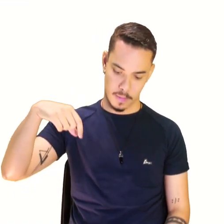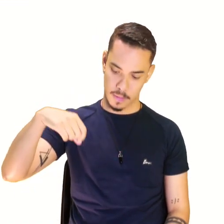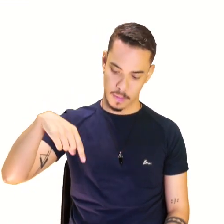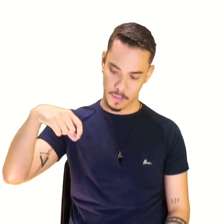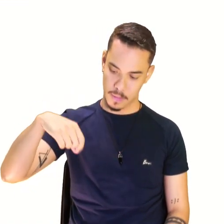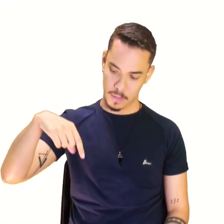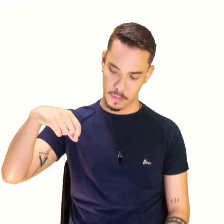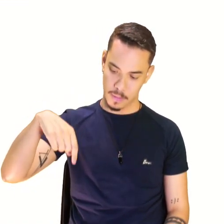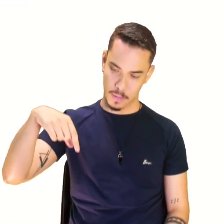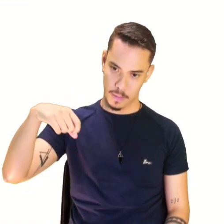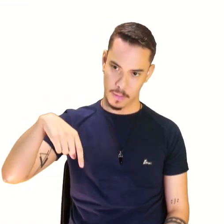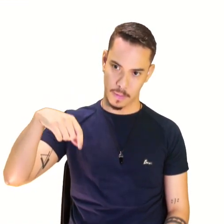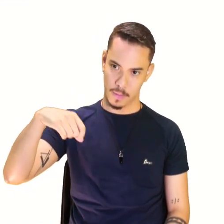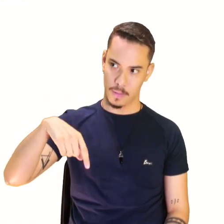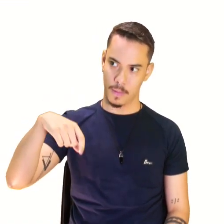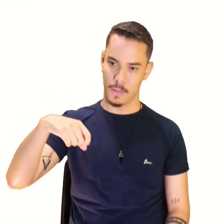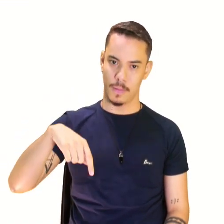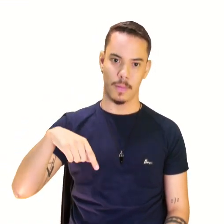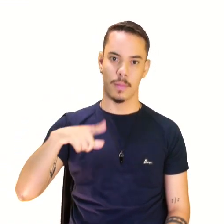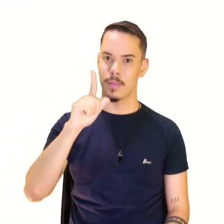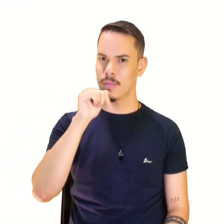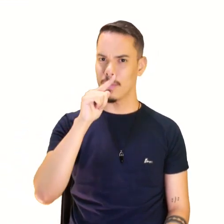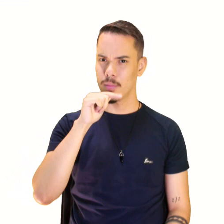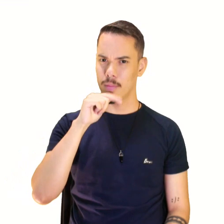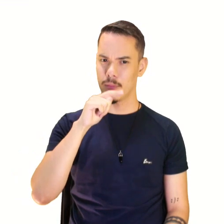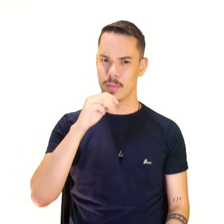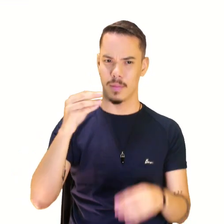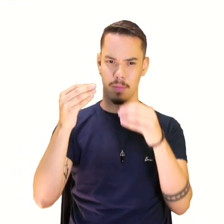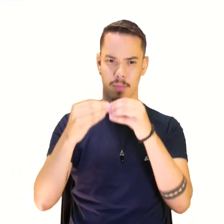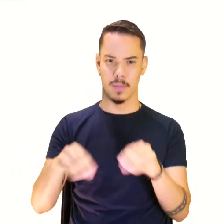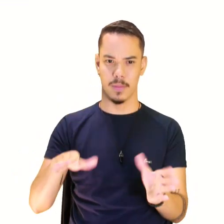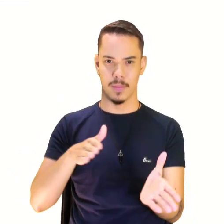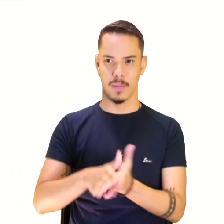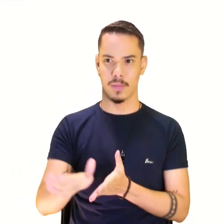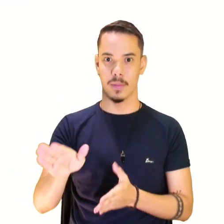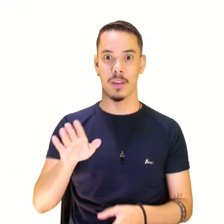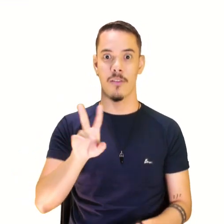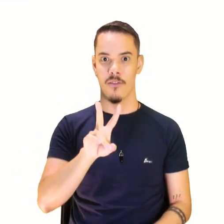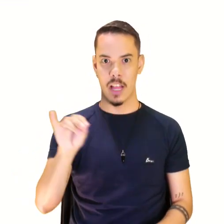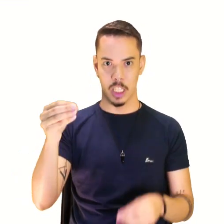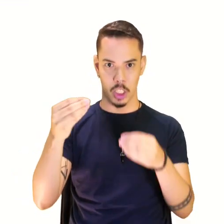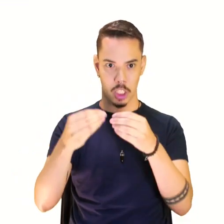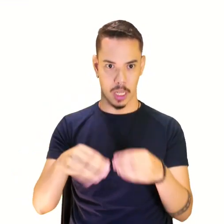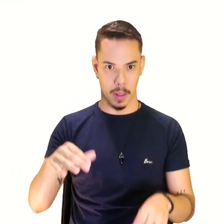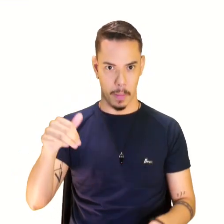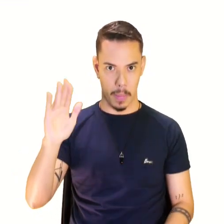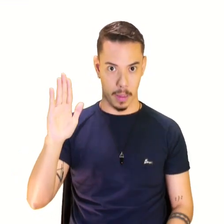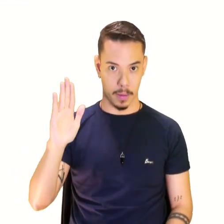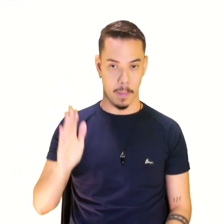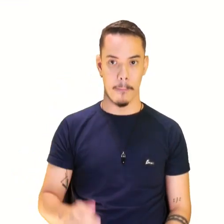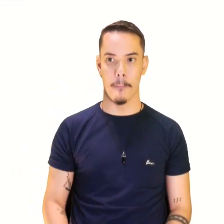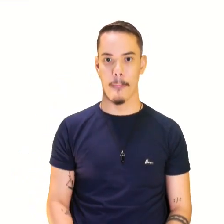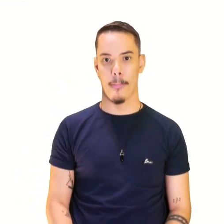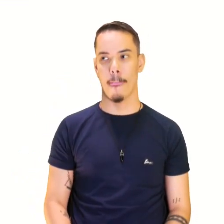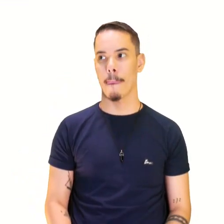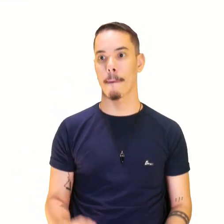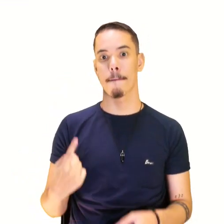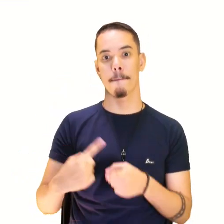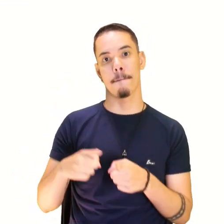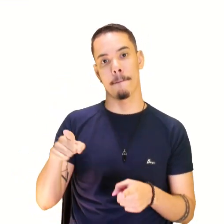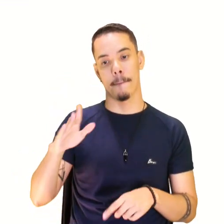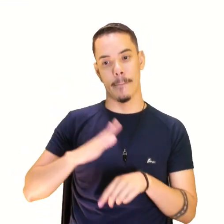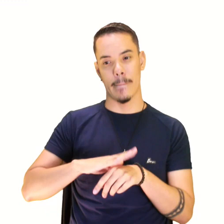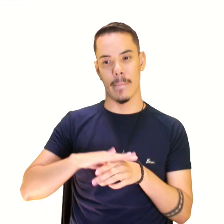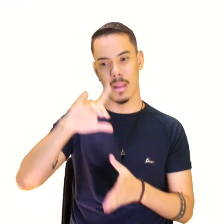Água, água, água, estragando água, tá estragando água. E aí, vai estragar mais ou menos litros? Essa tomada de